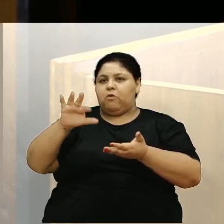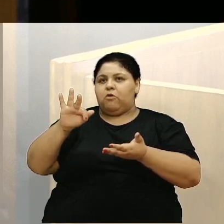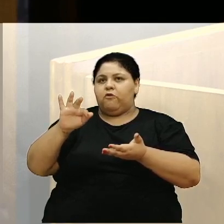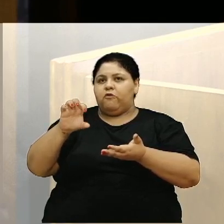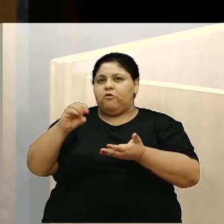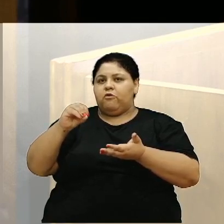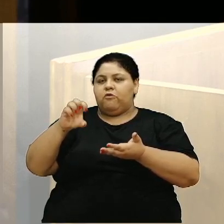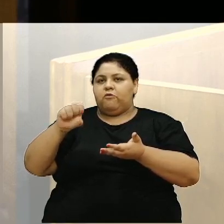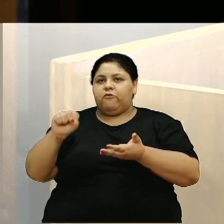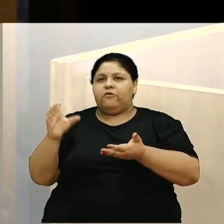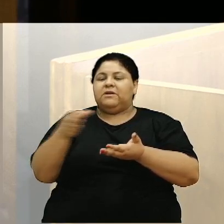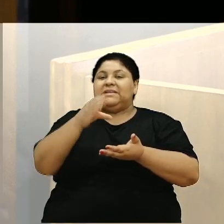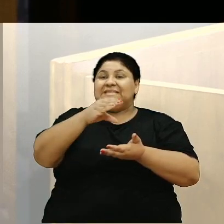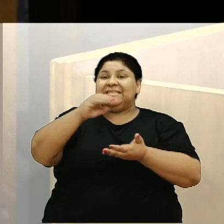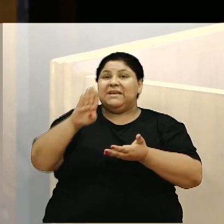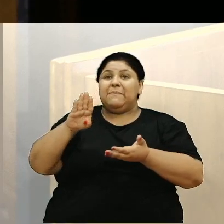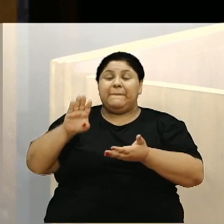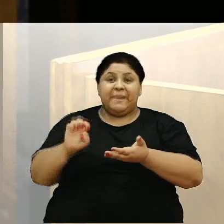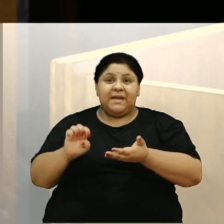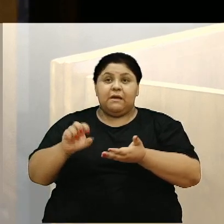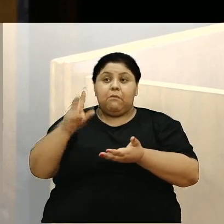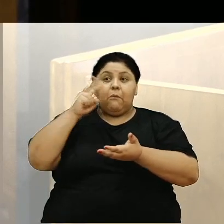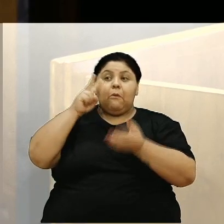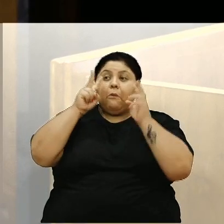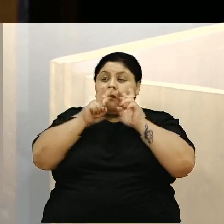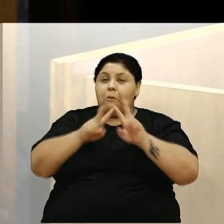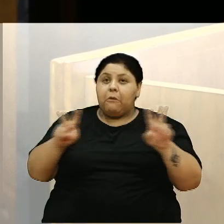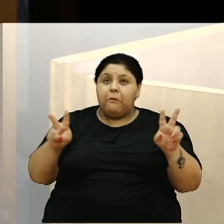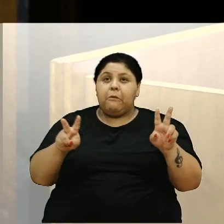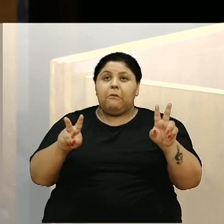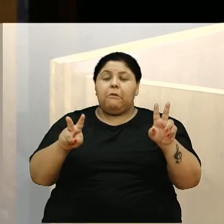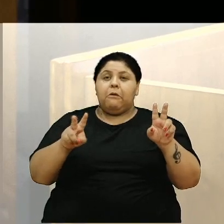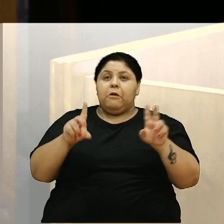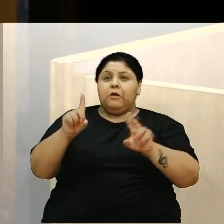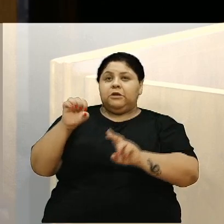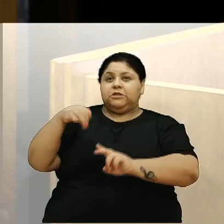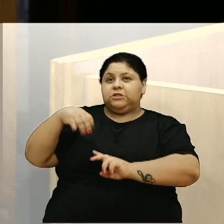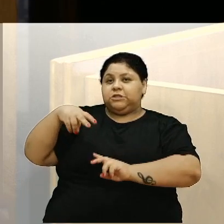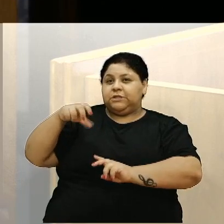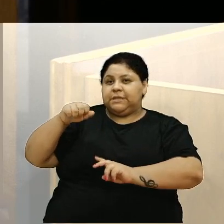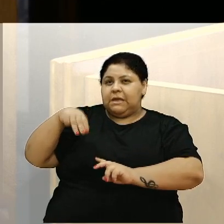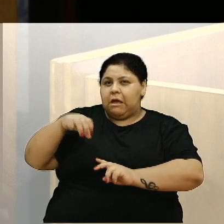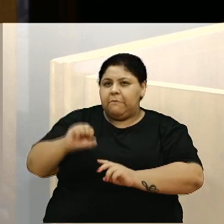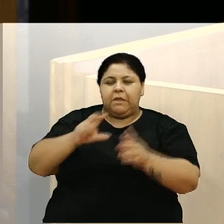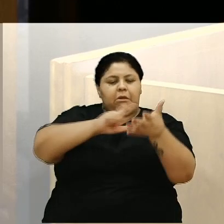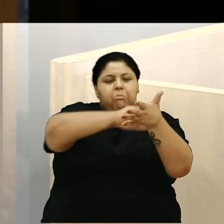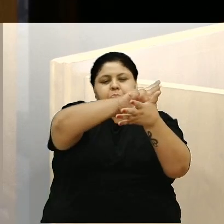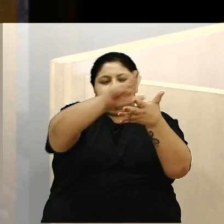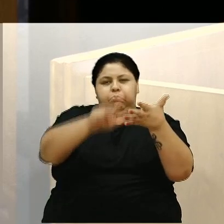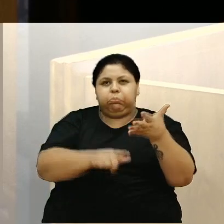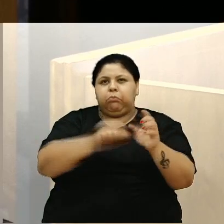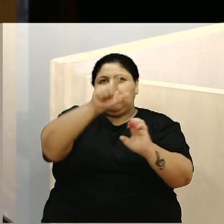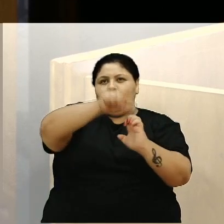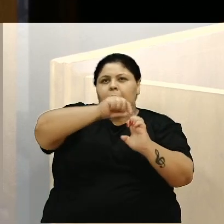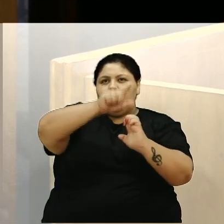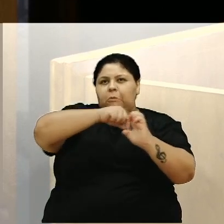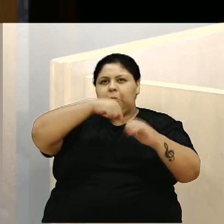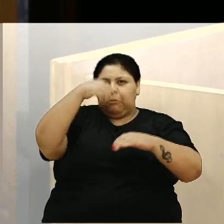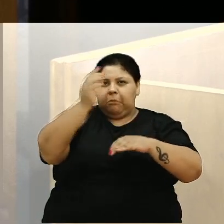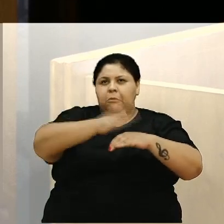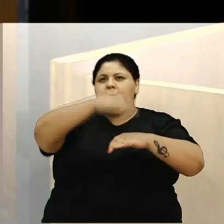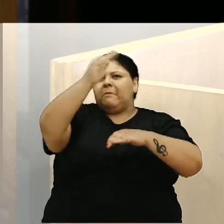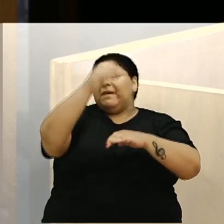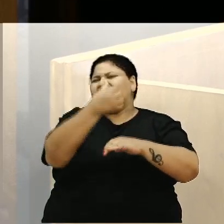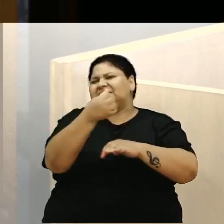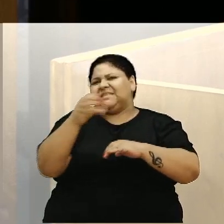CB Soluções Audiovisuais, Dinâmica Conteúdo Inteligente e Editora São Miguel. E mais dezenas de